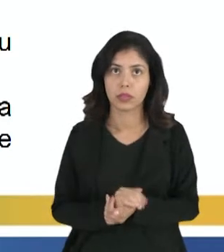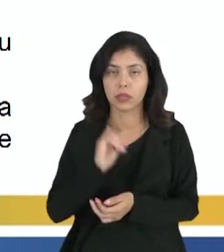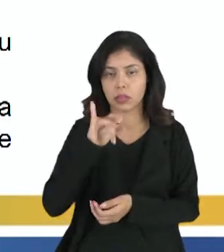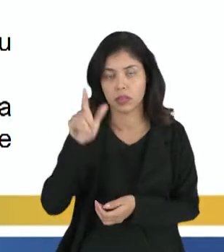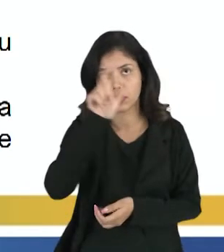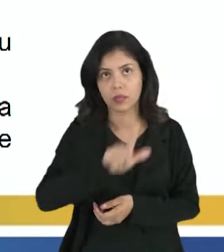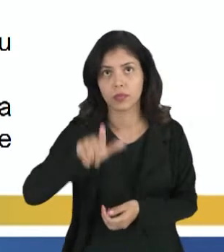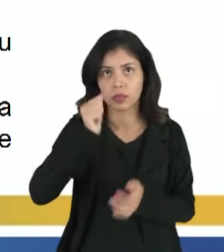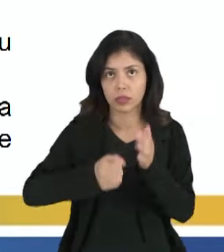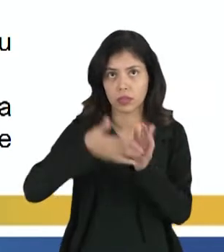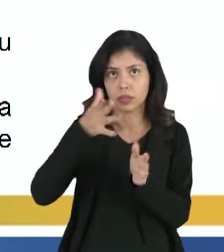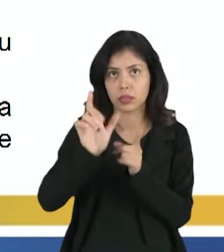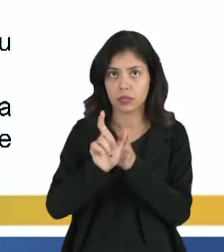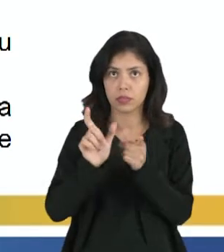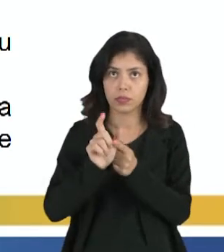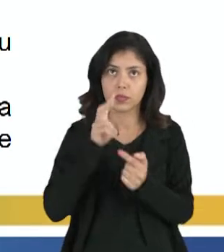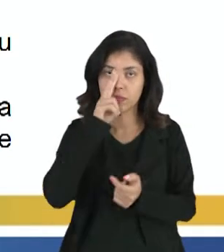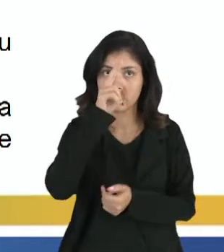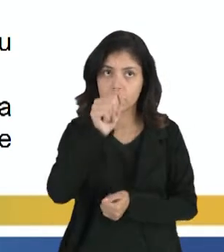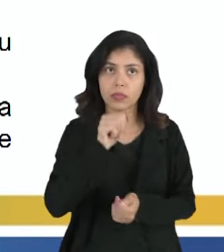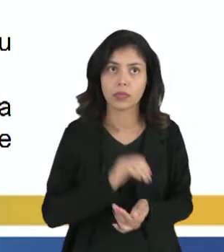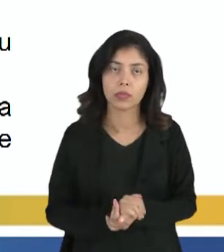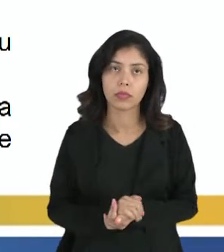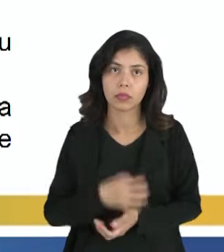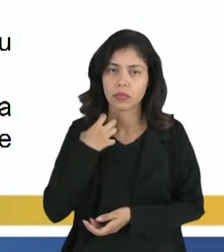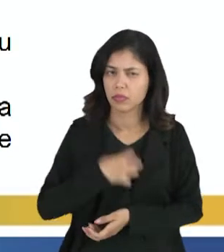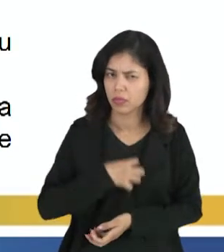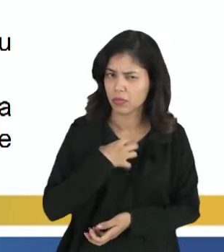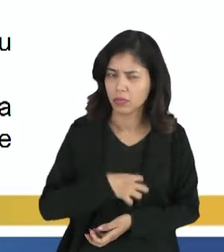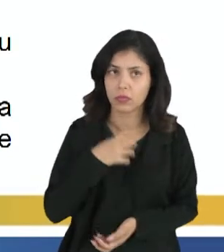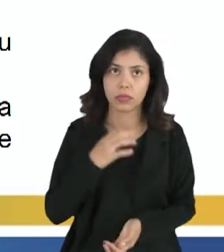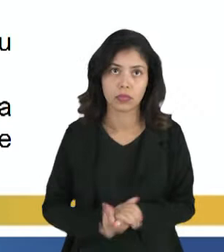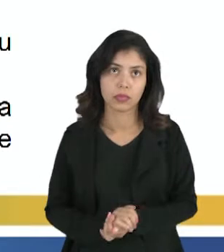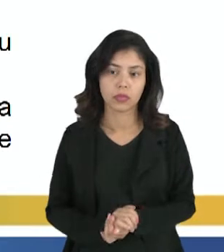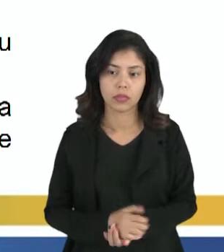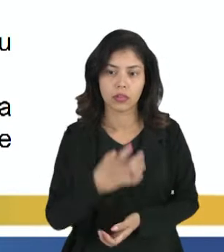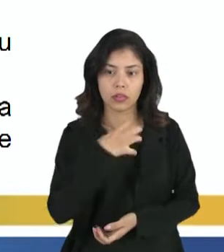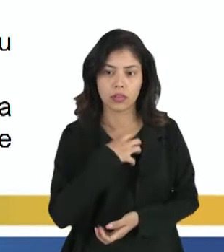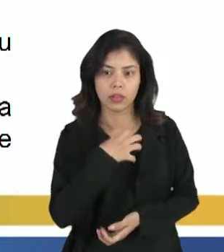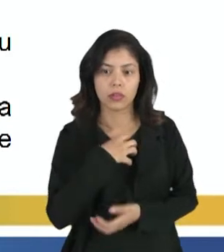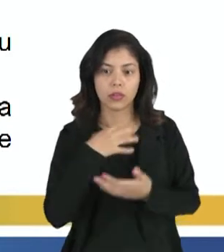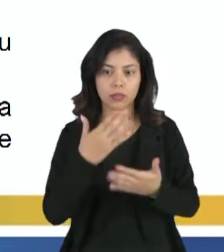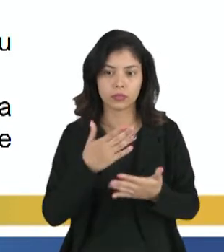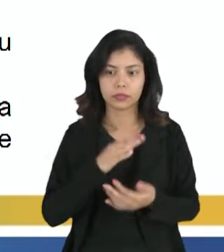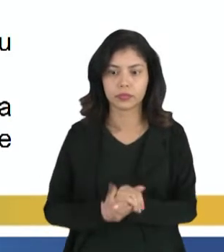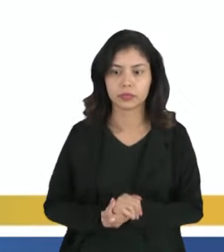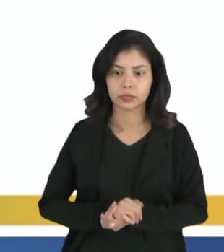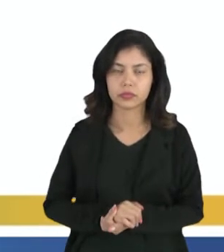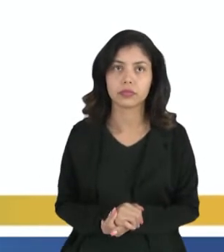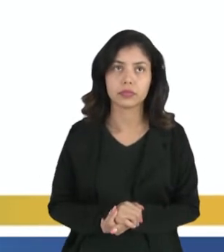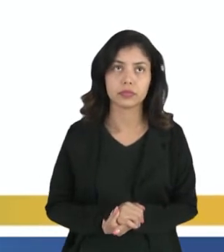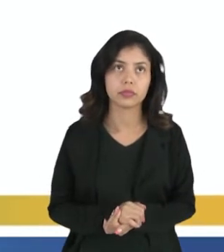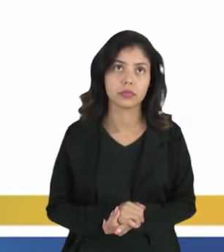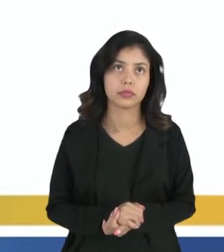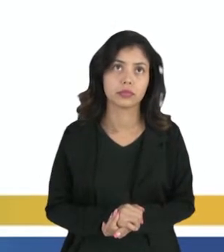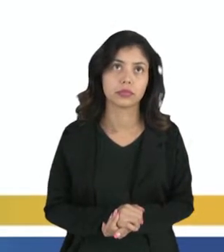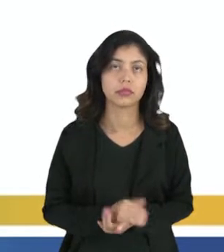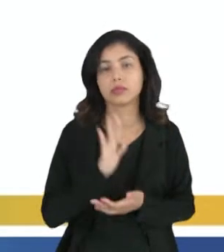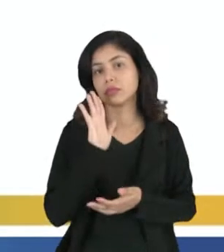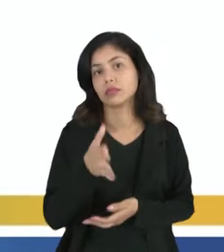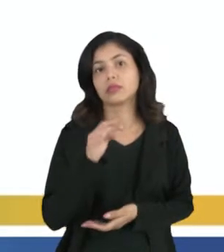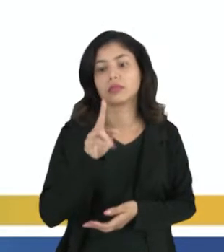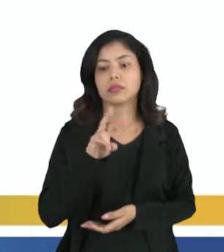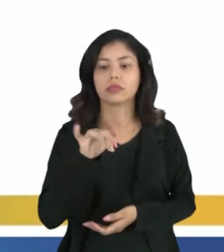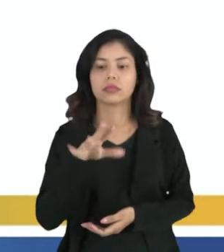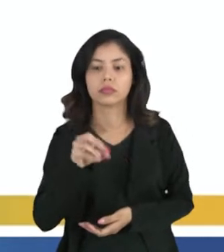meio literário muitas palavras têm forte carga de sensações e sentimentos. Já